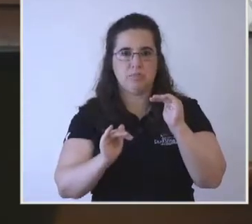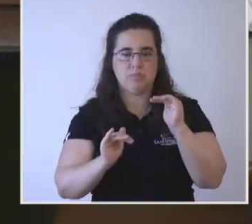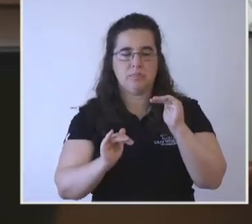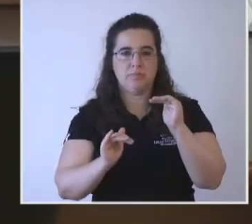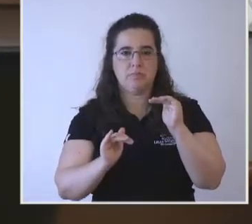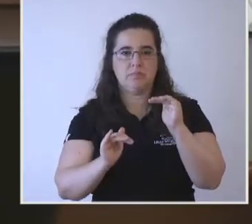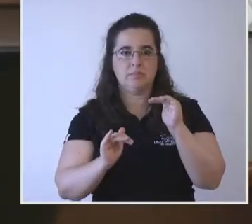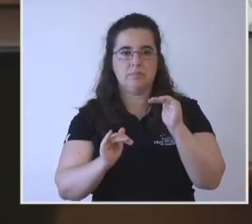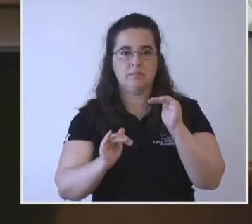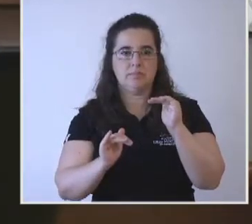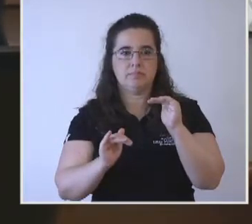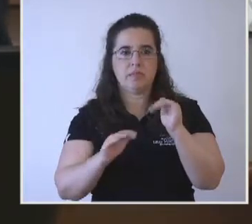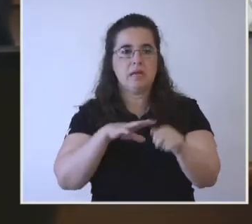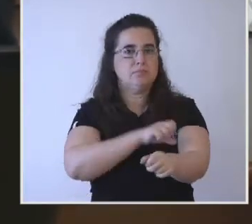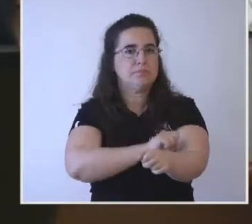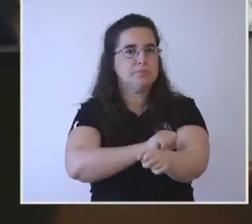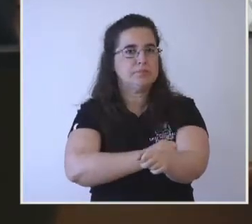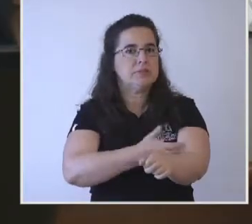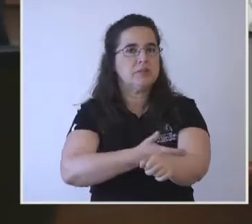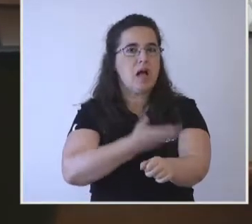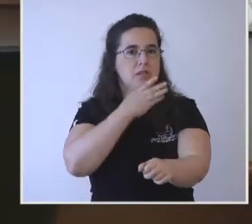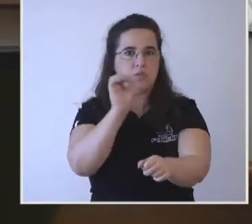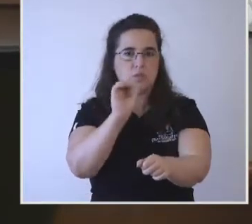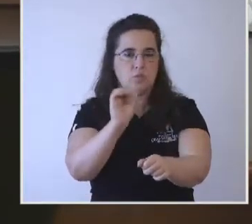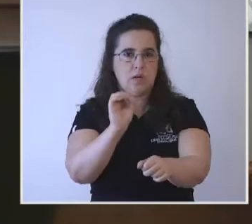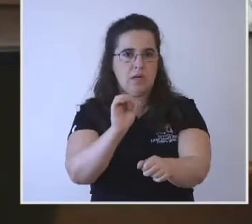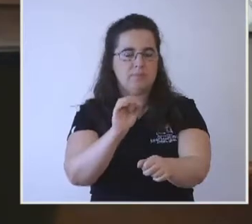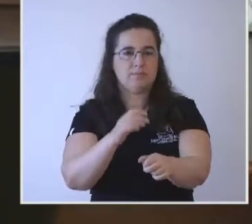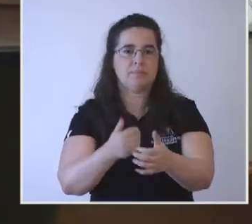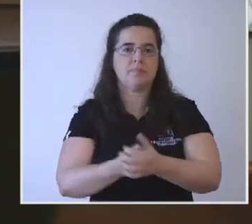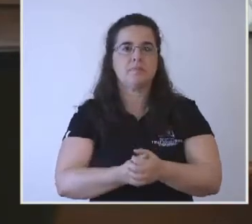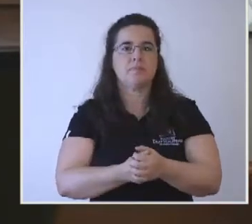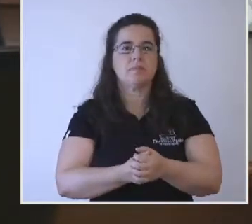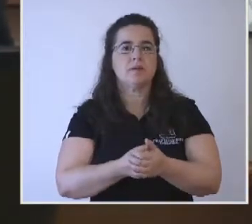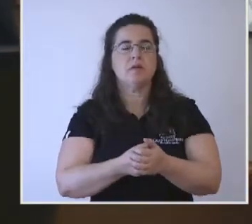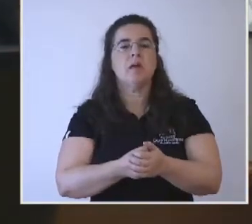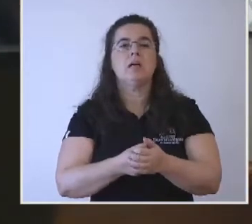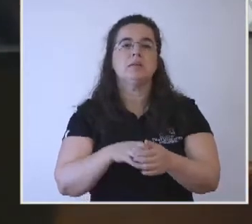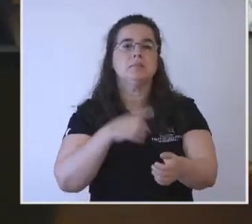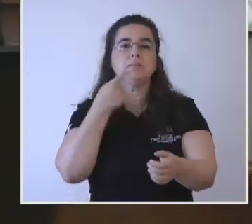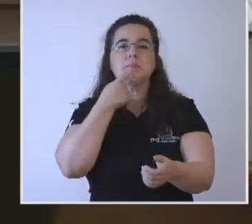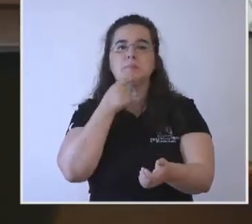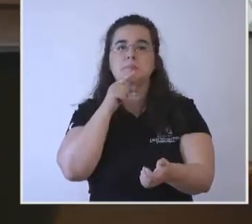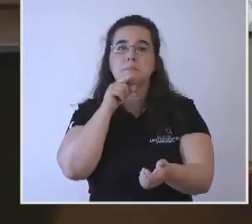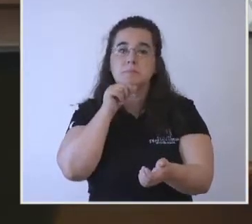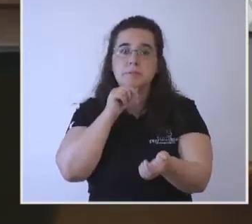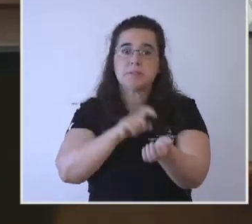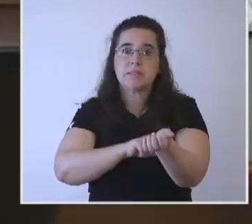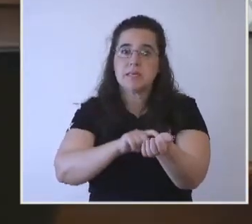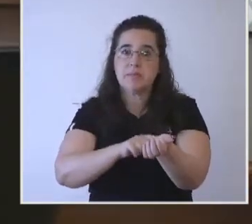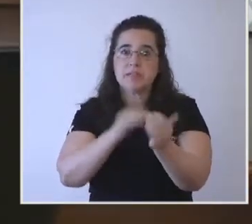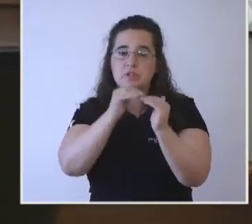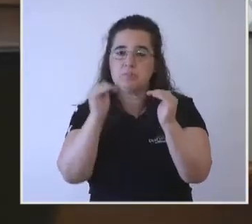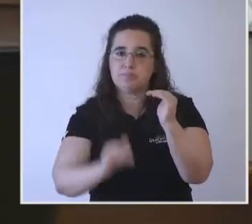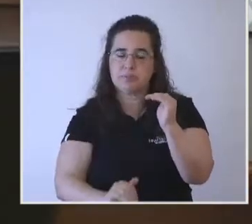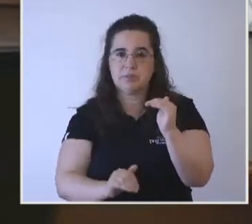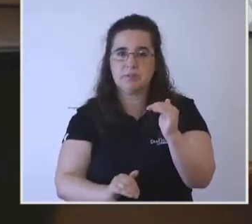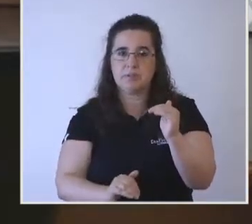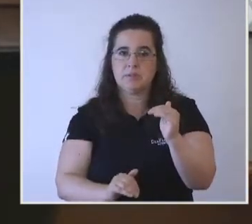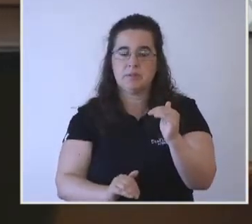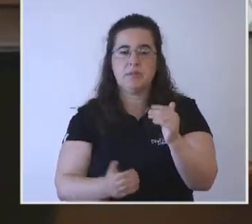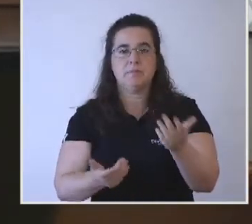Temos menos casos de hipertensão. Temos menos casos de diabetes. Temos menos níveis de açúcar no